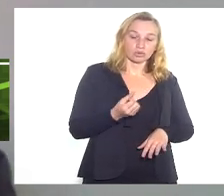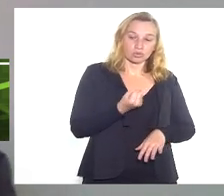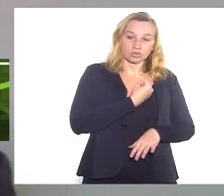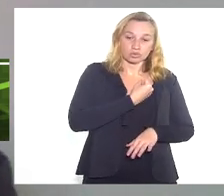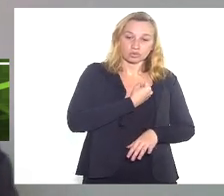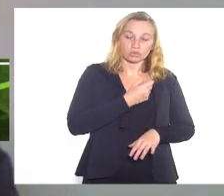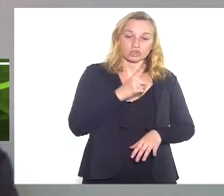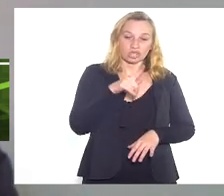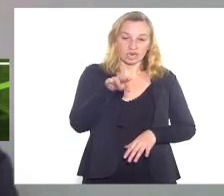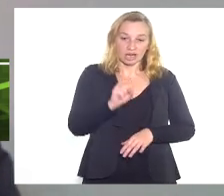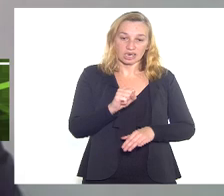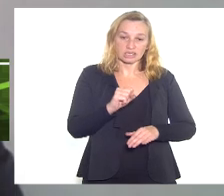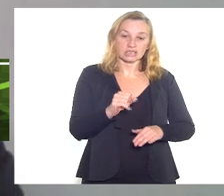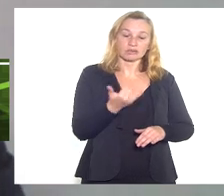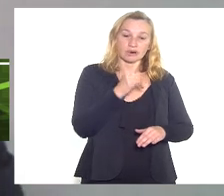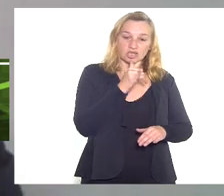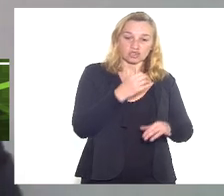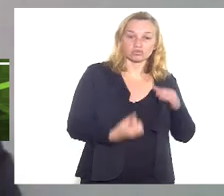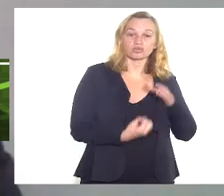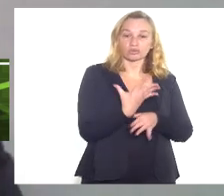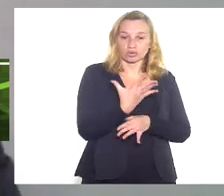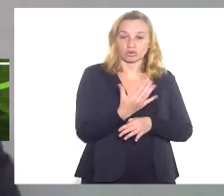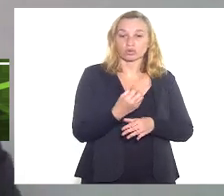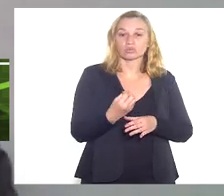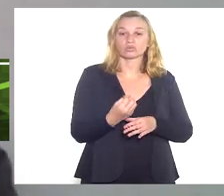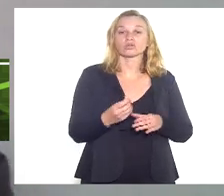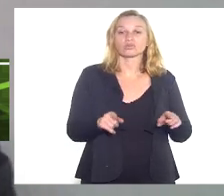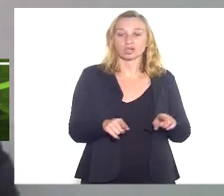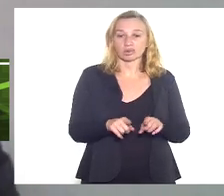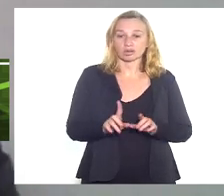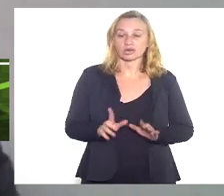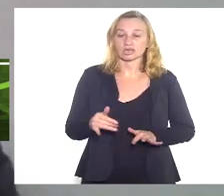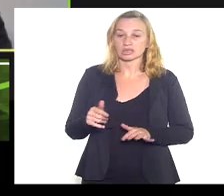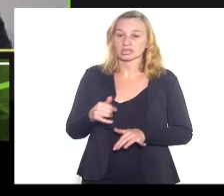de energia para fins de produção de petróleo.